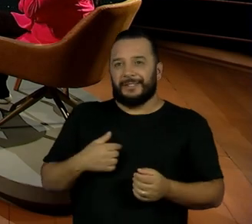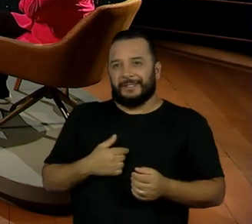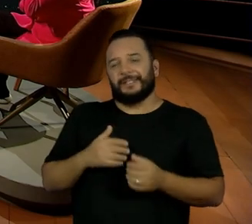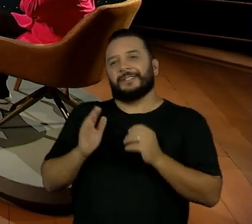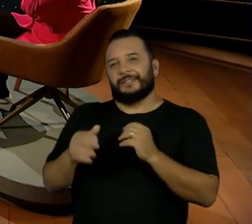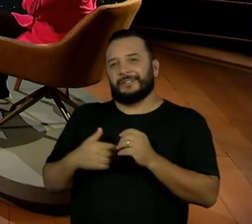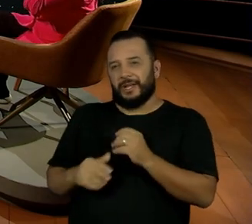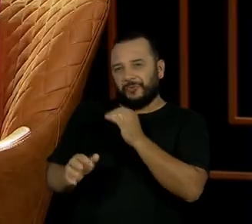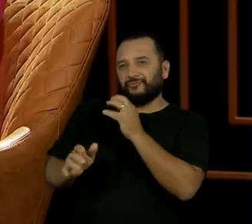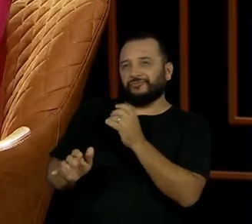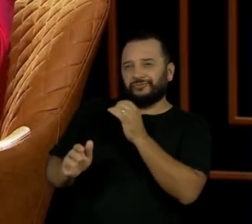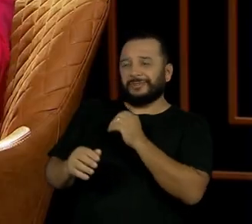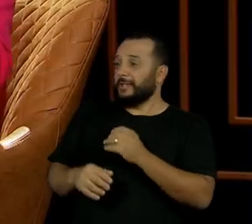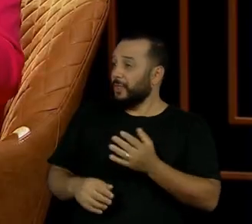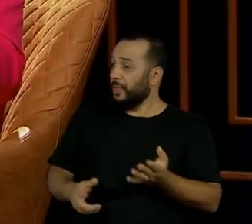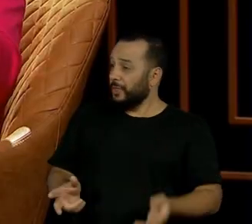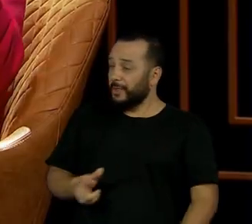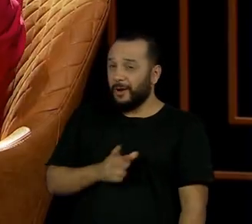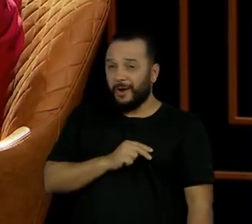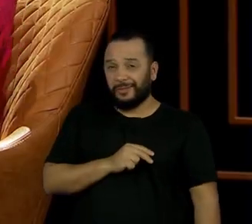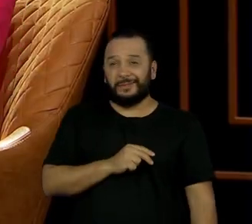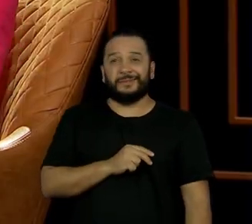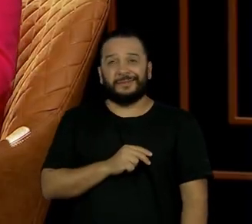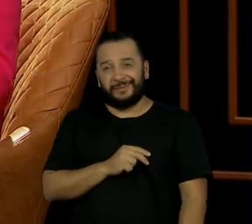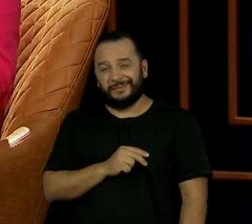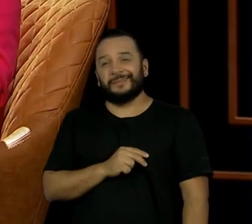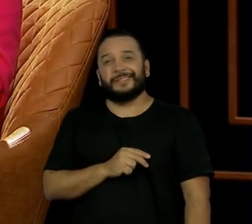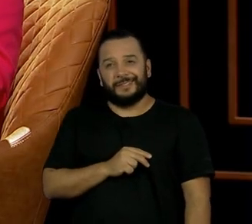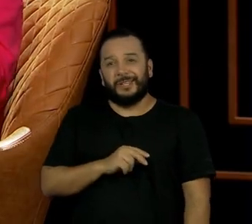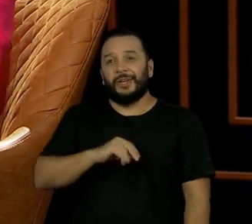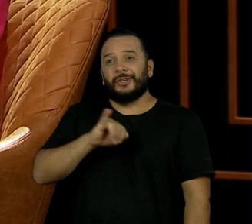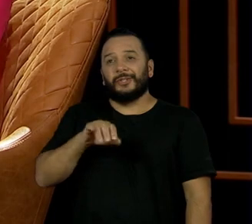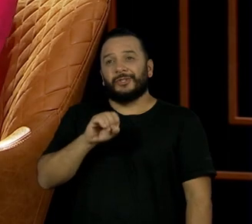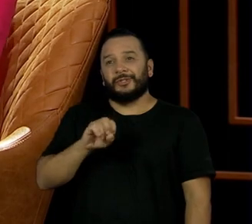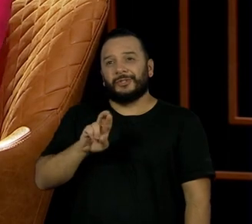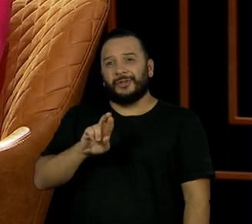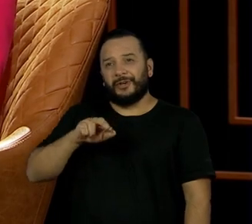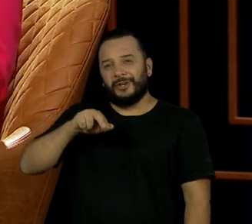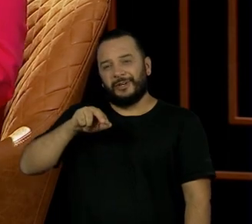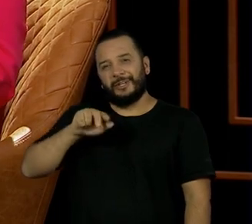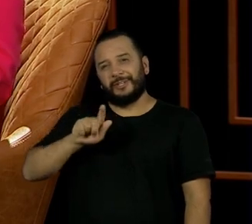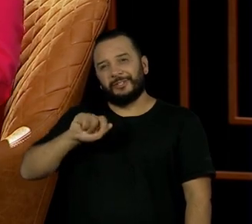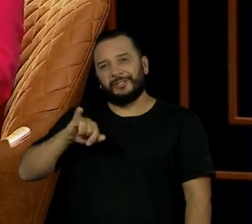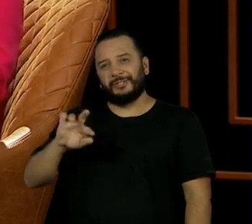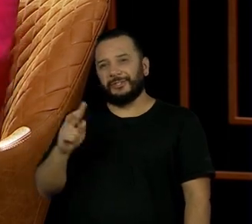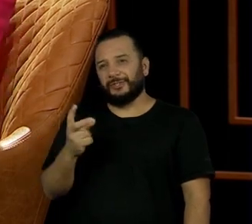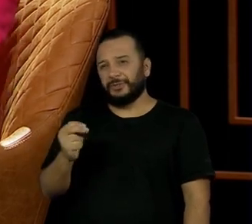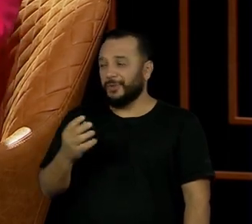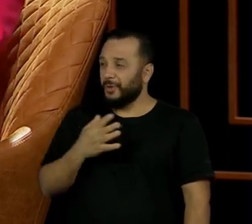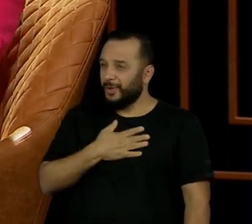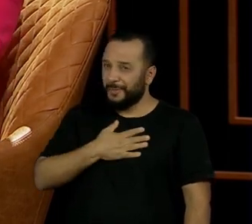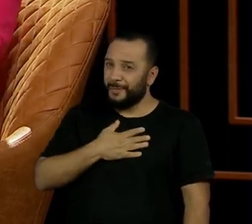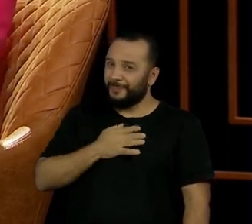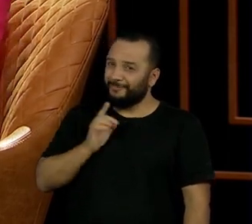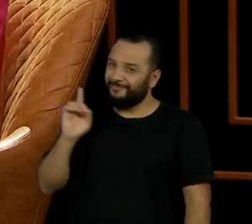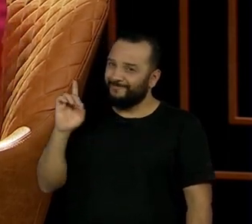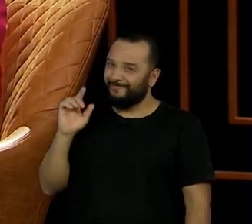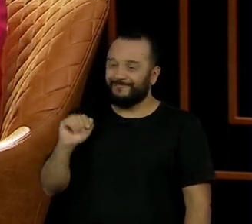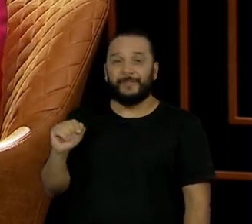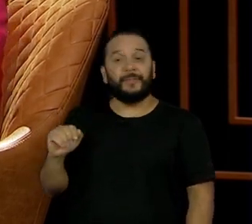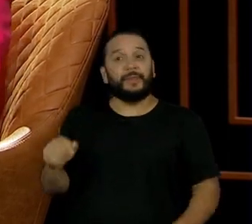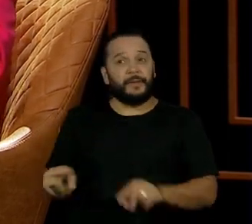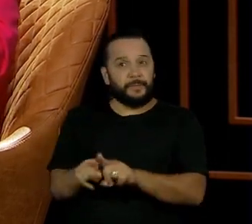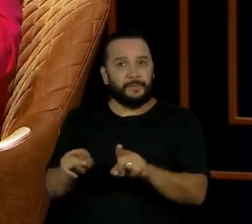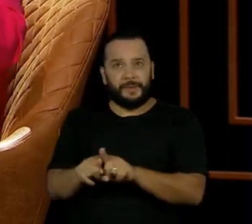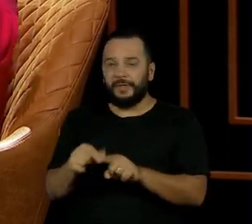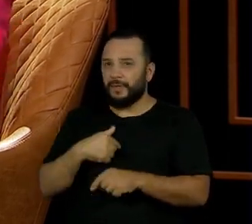Gente pelo amor de Deus então são coisas que quem tá vendo também sente né E quando também que a gente não faz nada